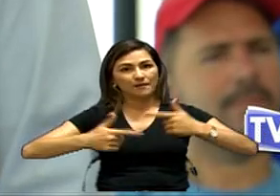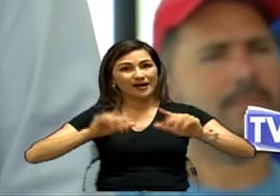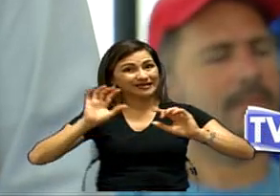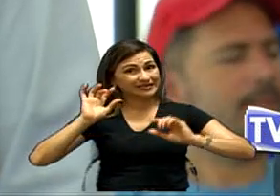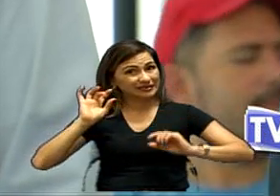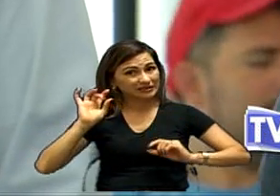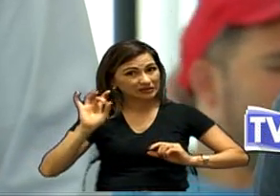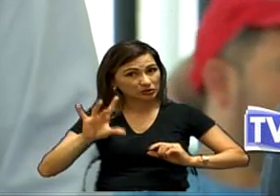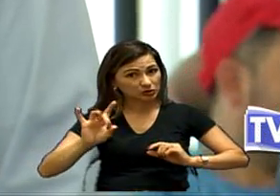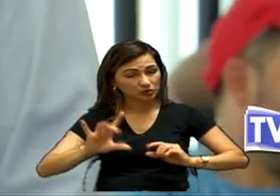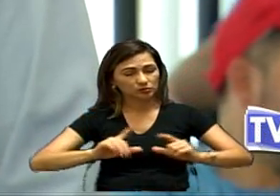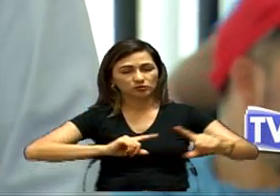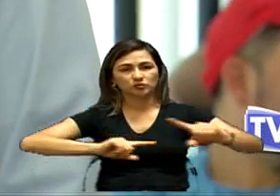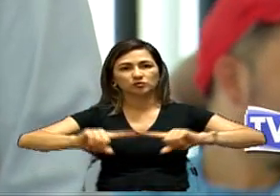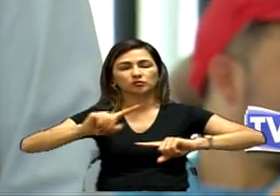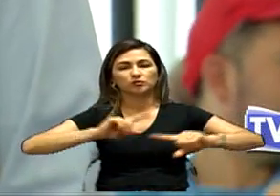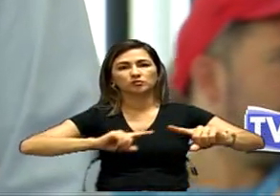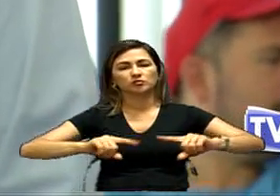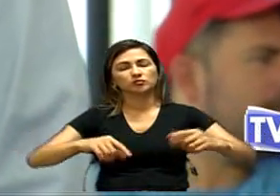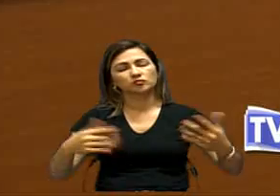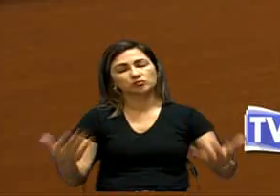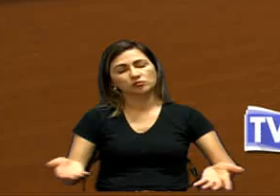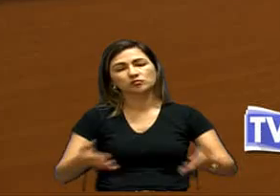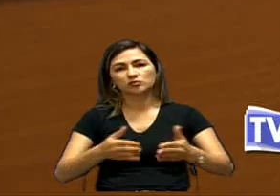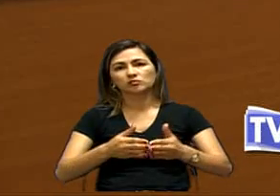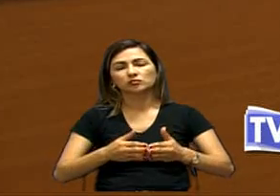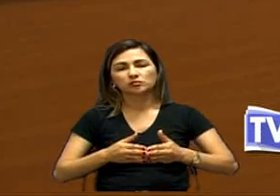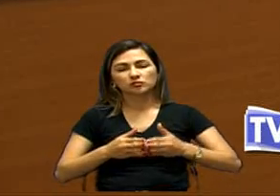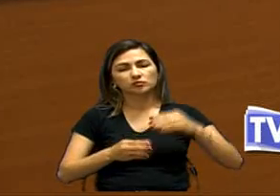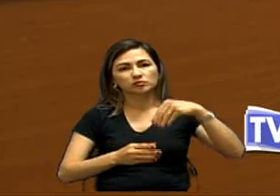Então, por isso, a votação sim.